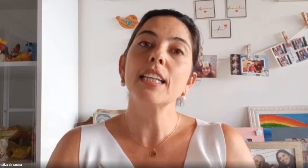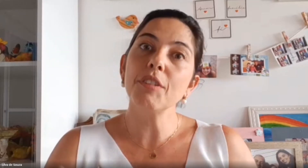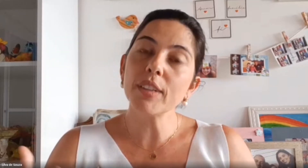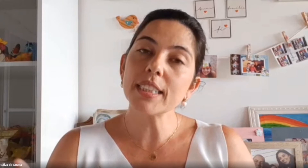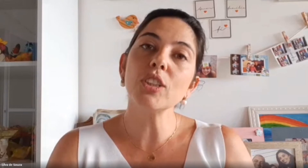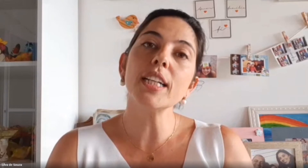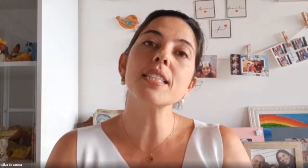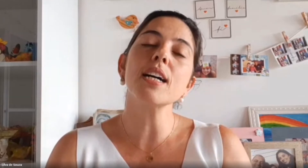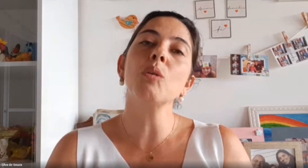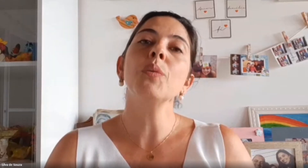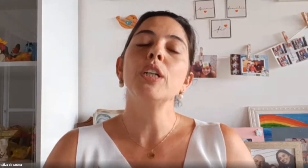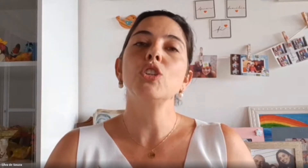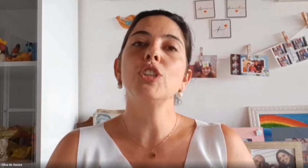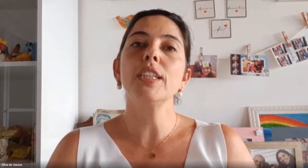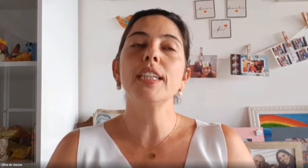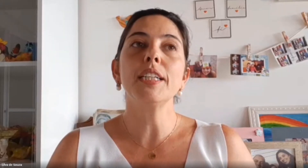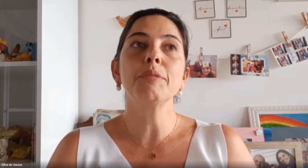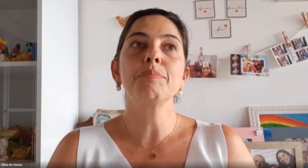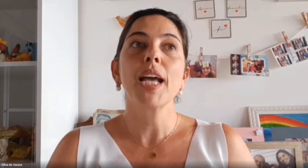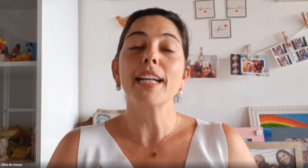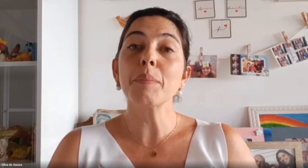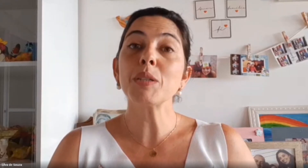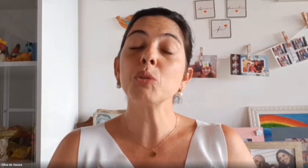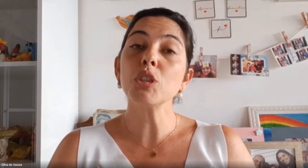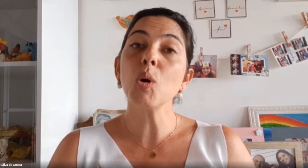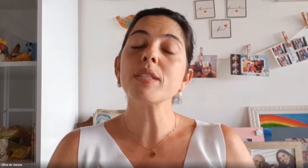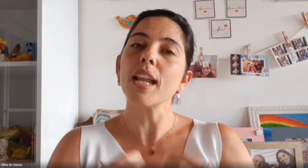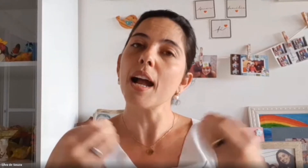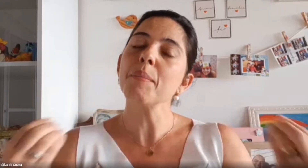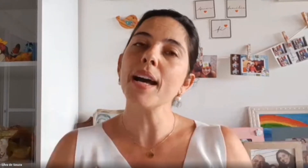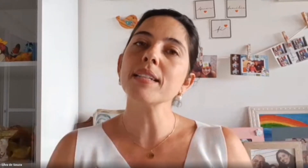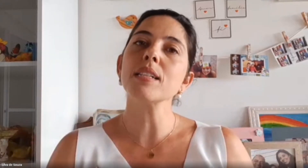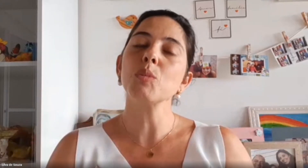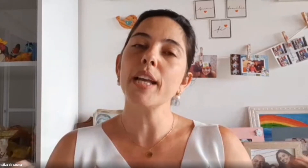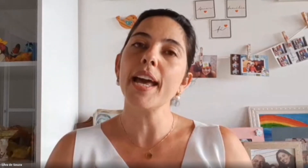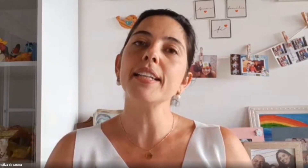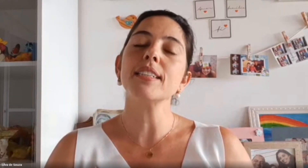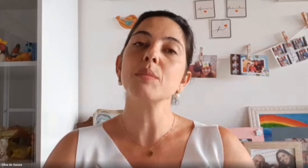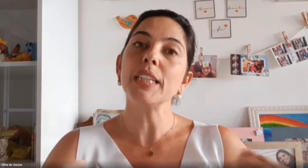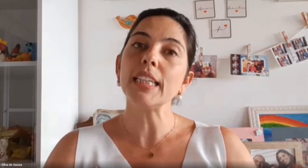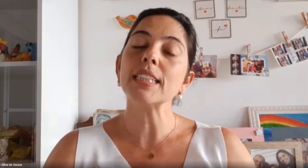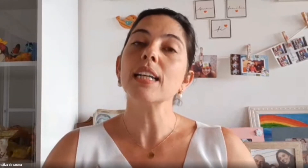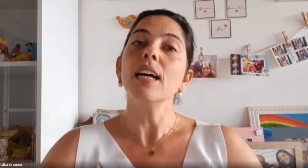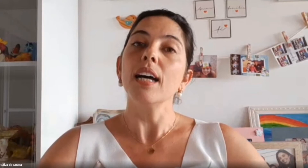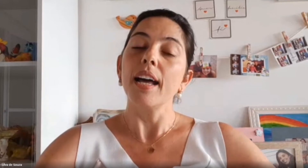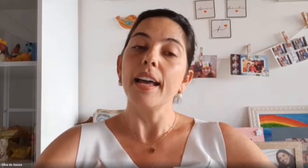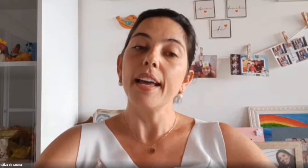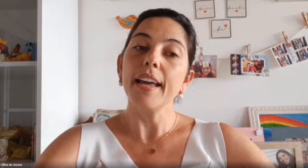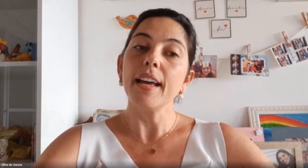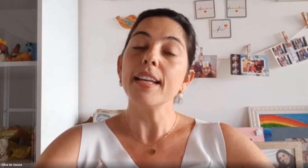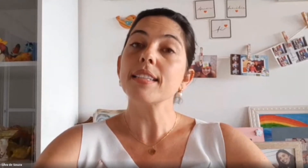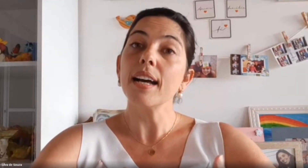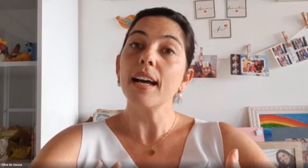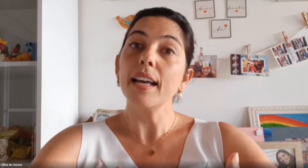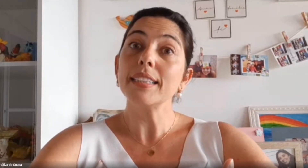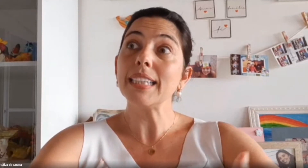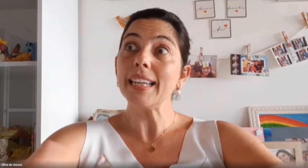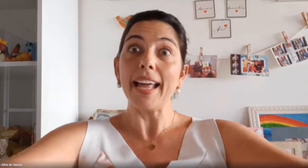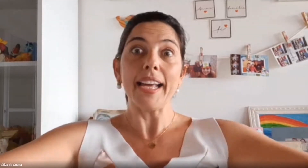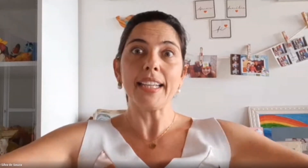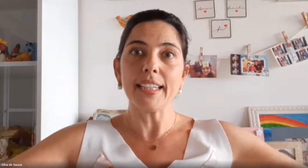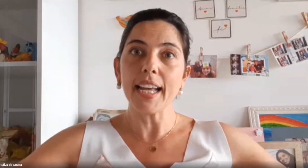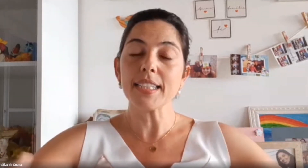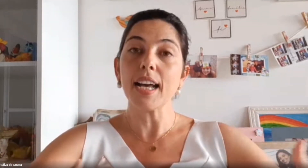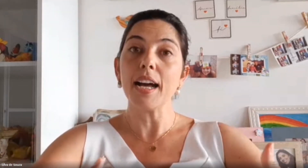leis que vão nessa direção, até mesmo de mostrar mais as mulheres, as meninas,